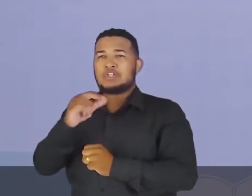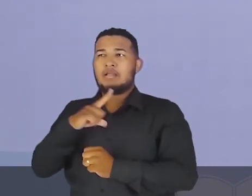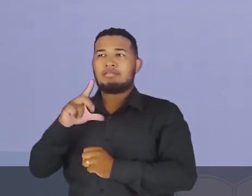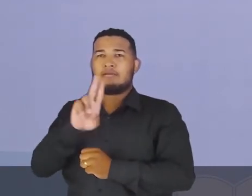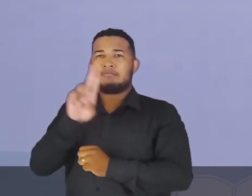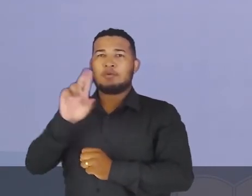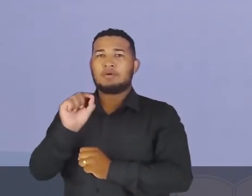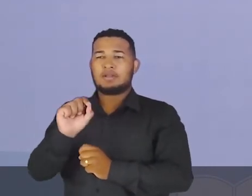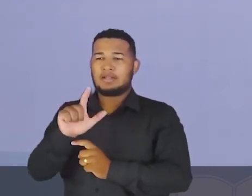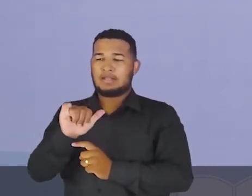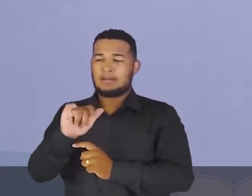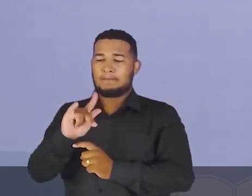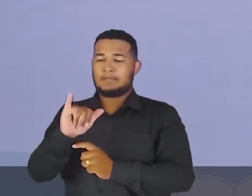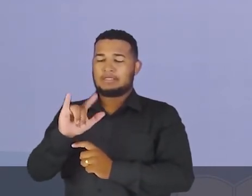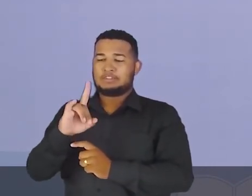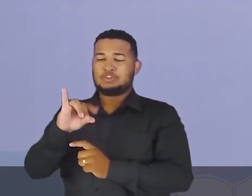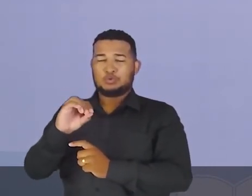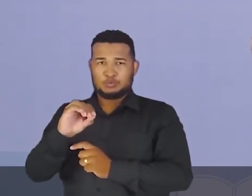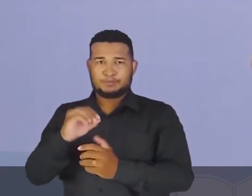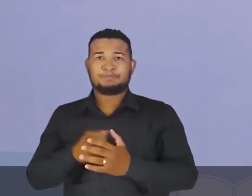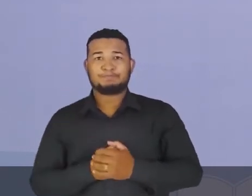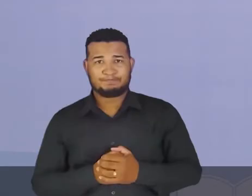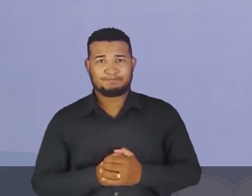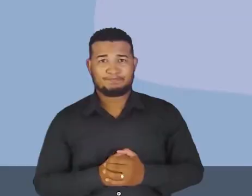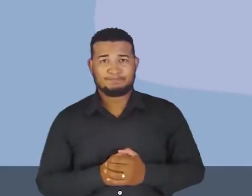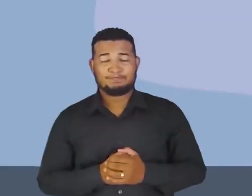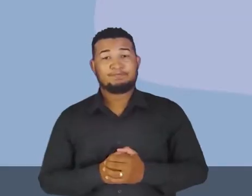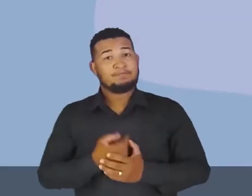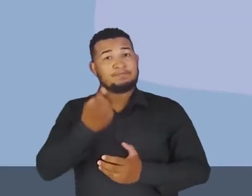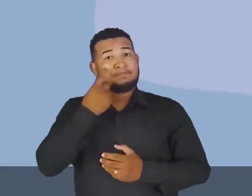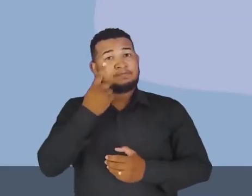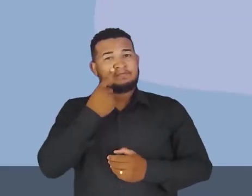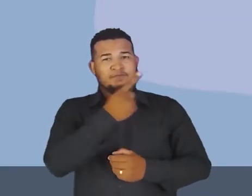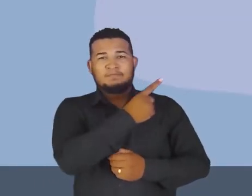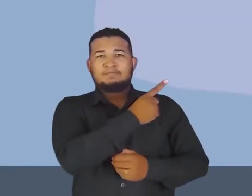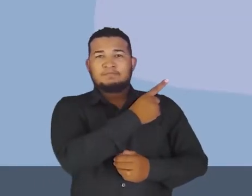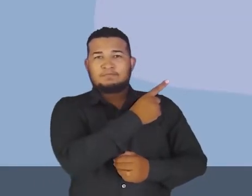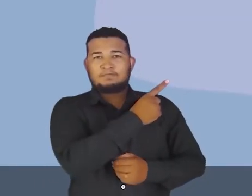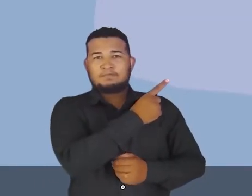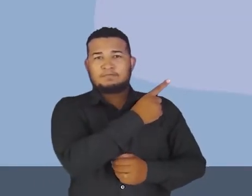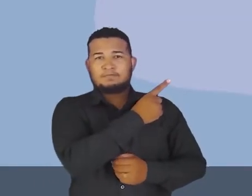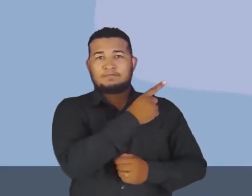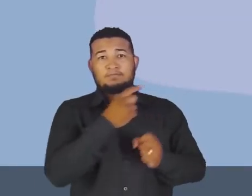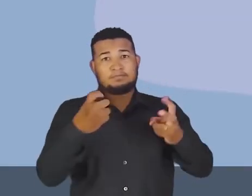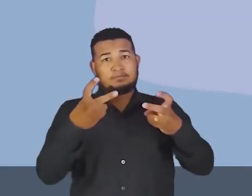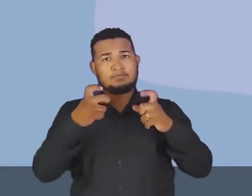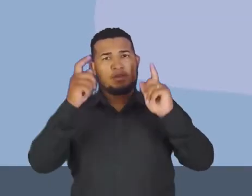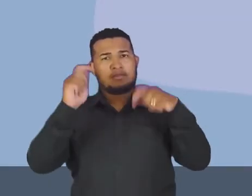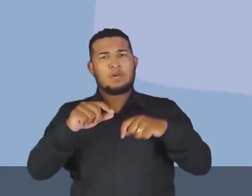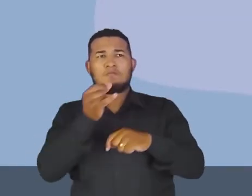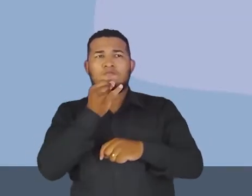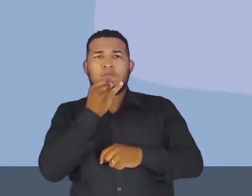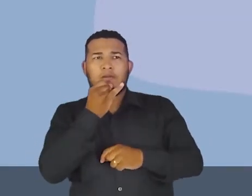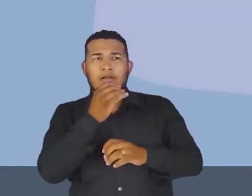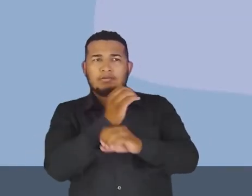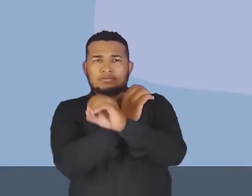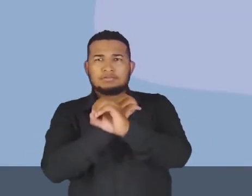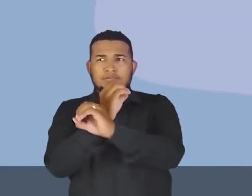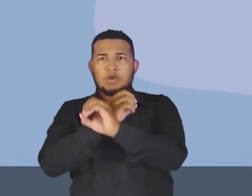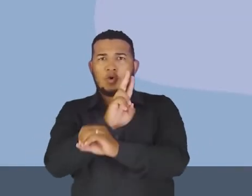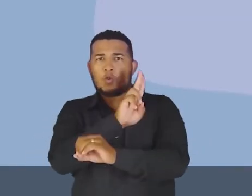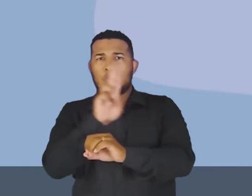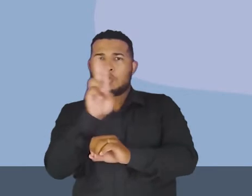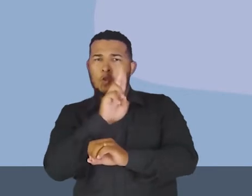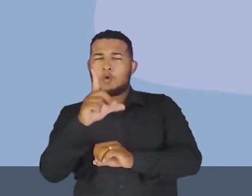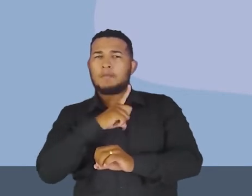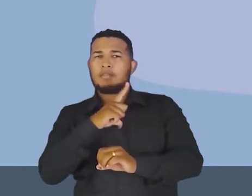são chamados de lipídios. Acompanhe agora no slide, por favor, você pode perceber que qual é o nome dessa